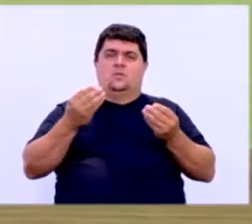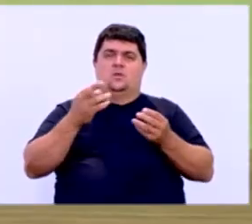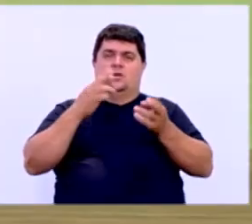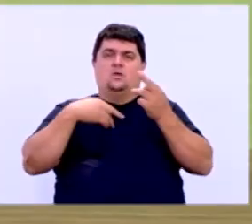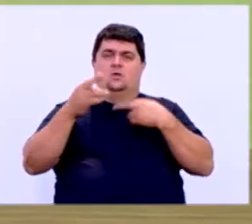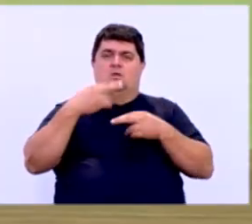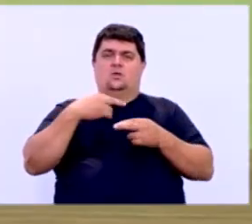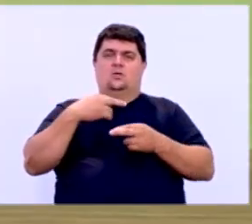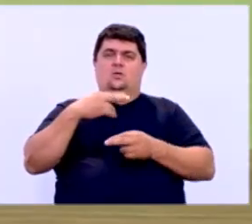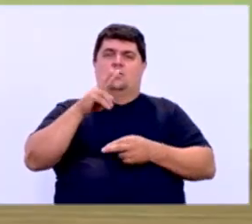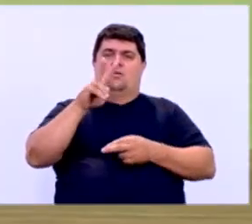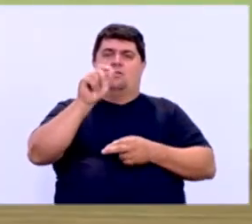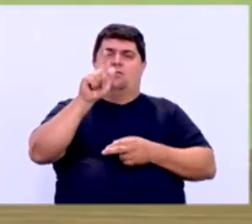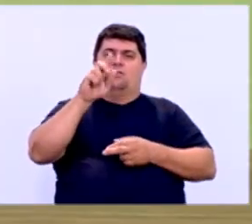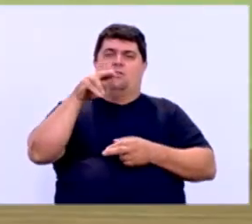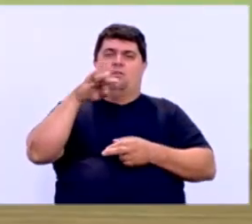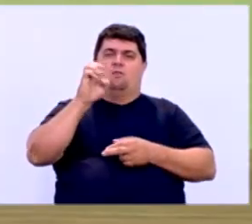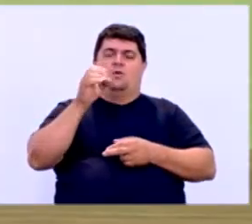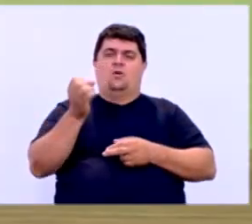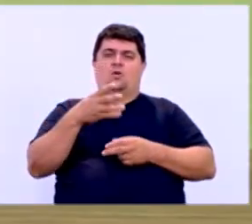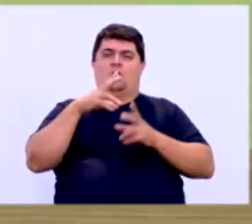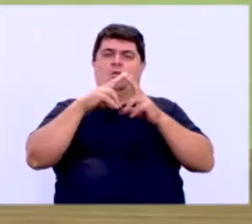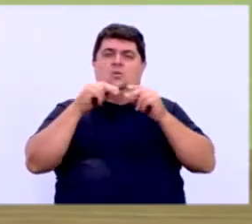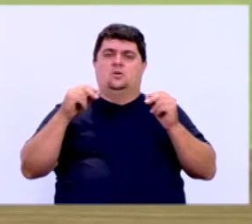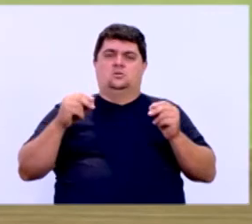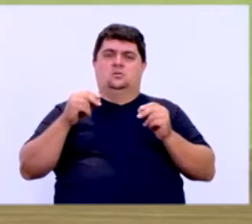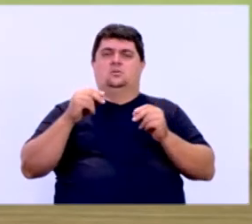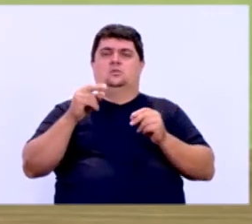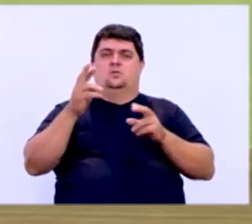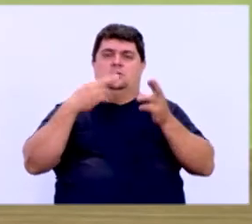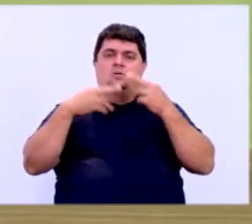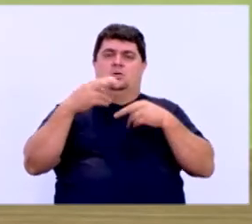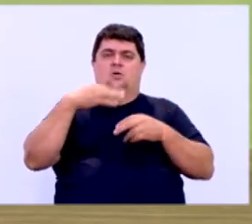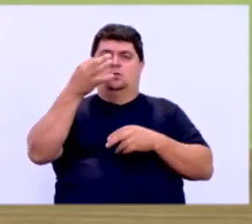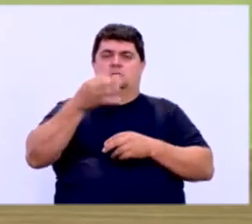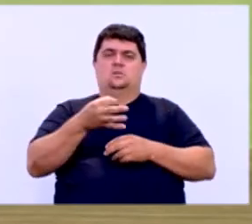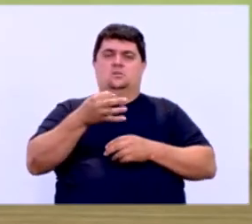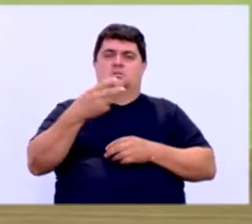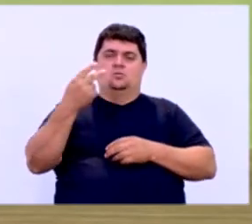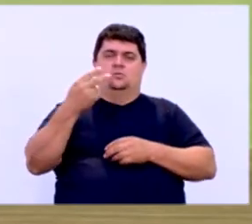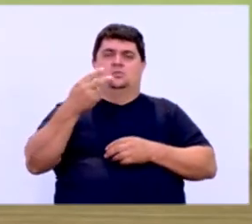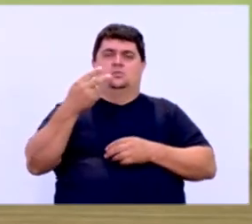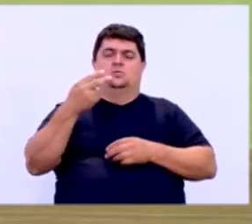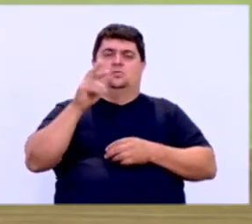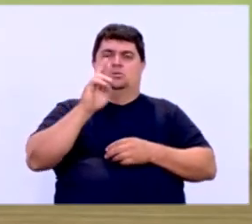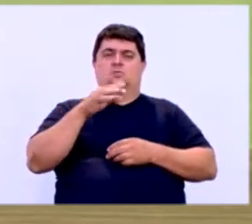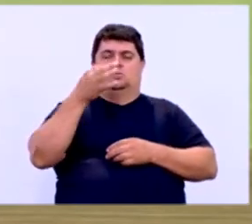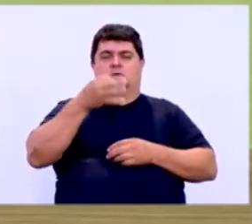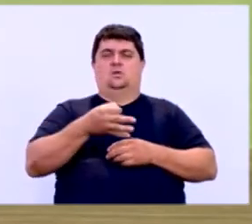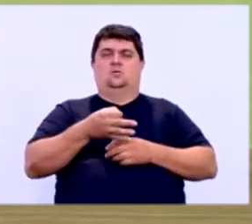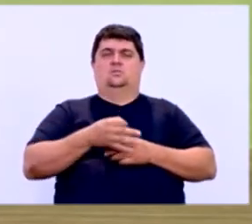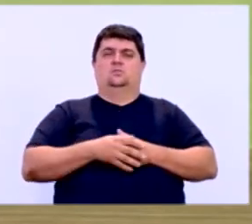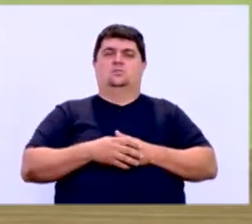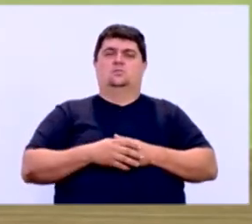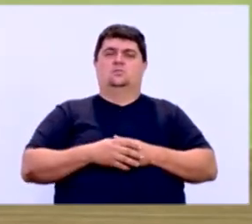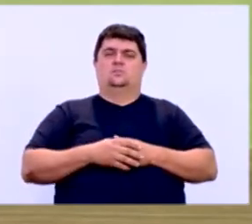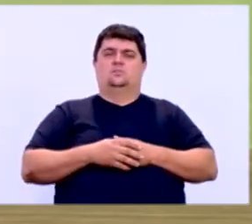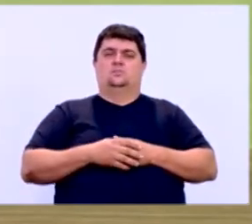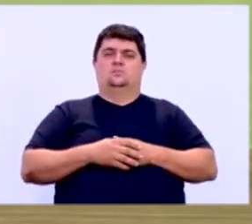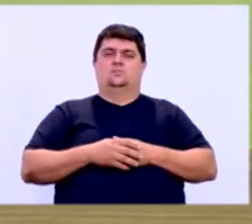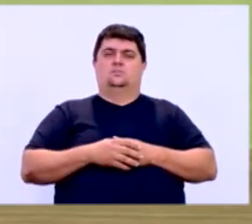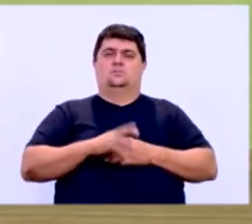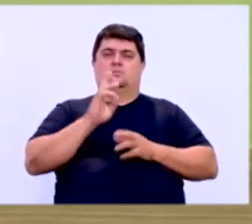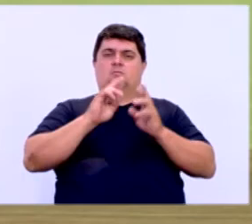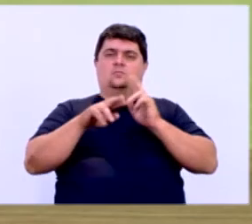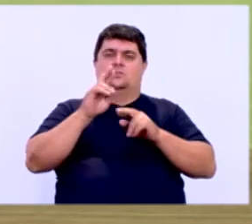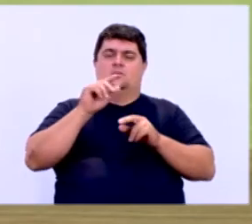resposta aqui o Wagner, de Nova Brasilândia do Oeste, respondendo aí corretamente a questão número 2. Ele falou que, para responder